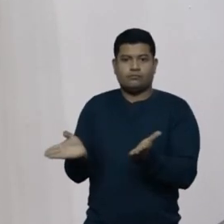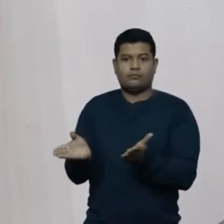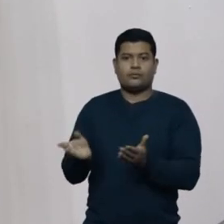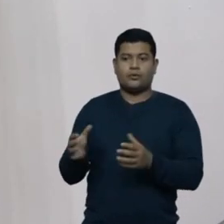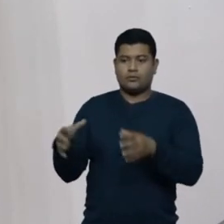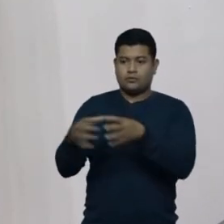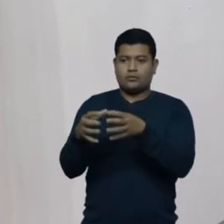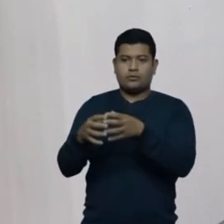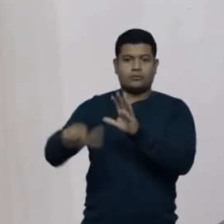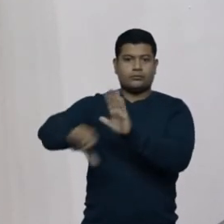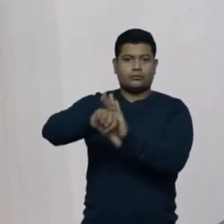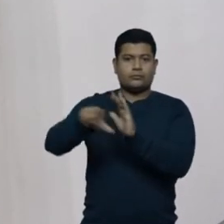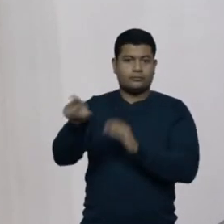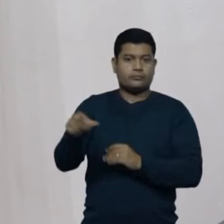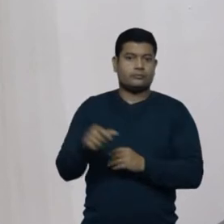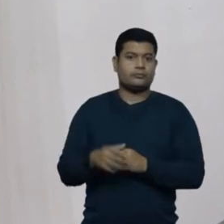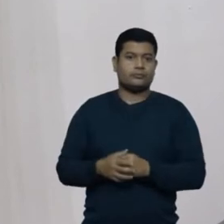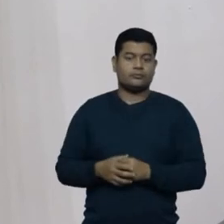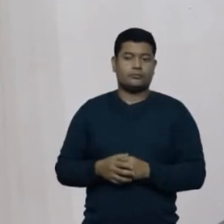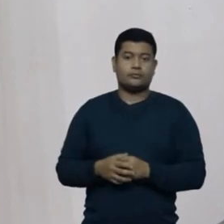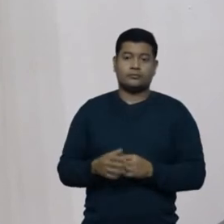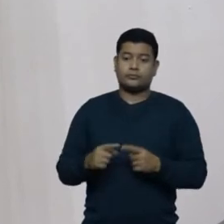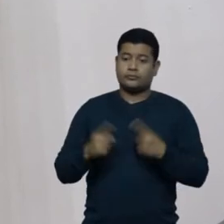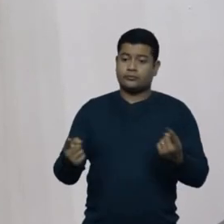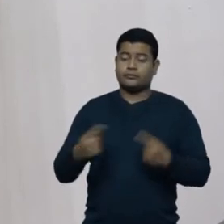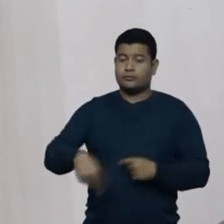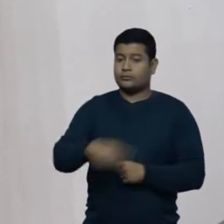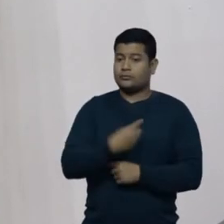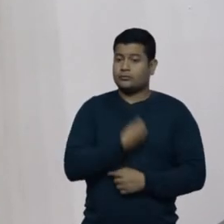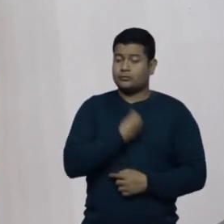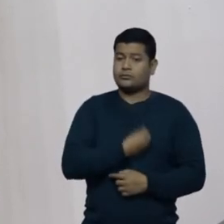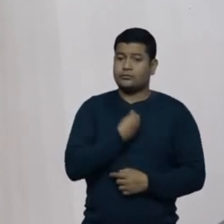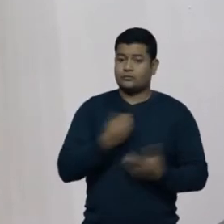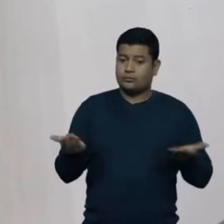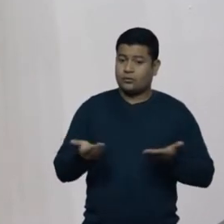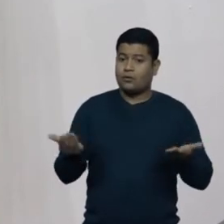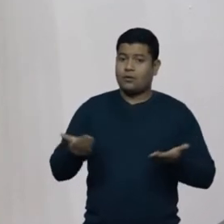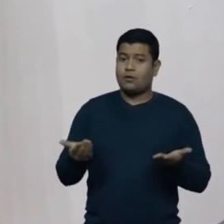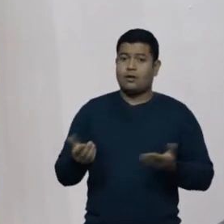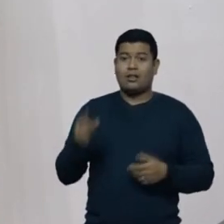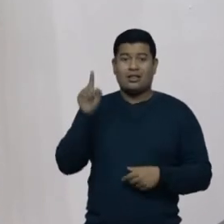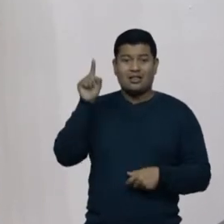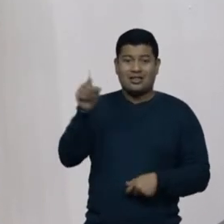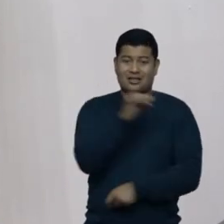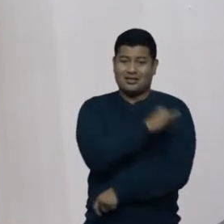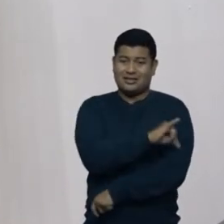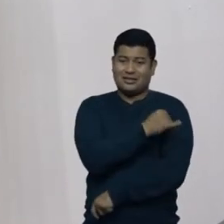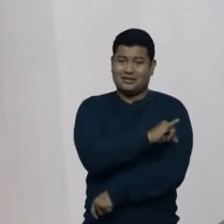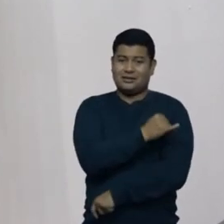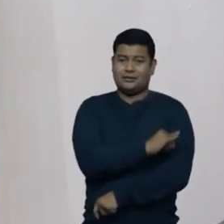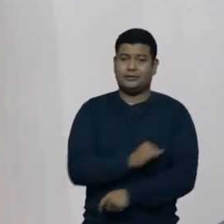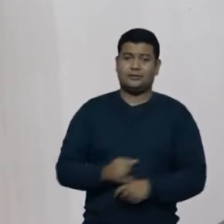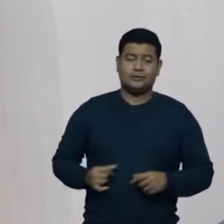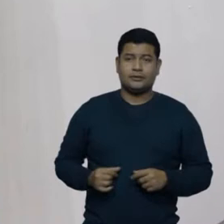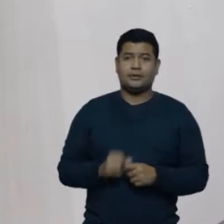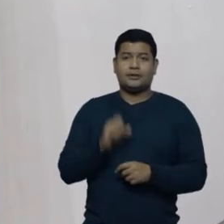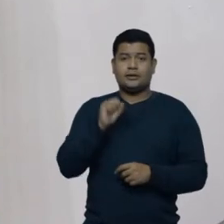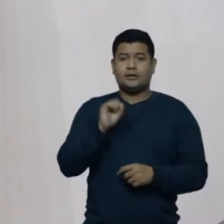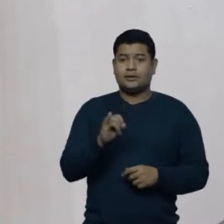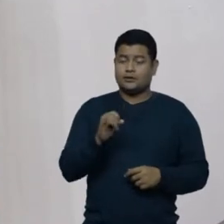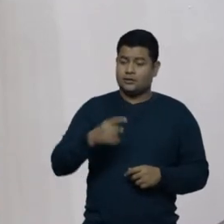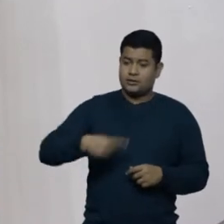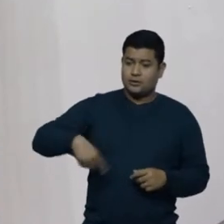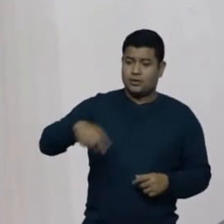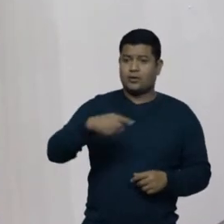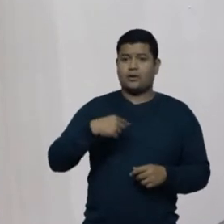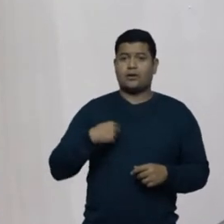criminosa. Então, nós vivemos uma realidade no Rio de Janeiro que se nós não tivermos